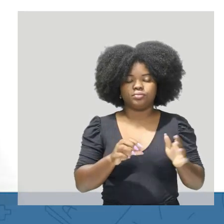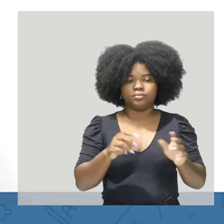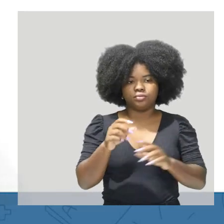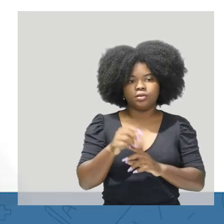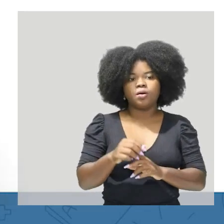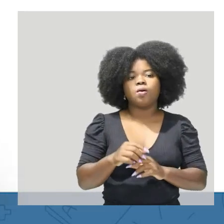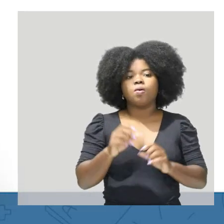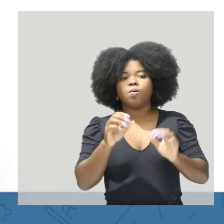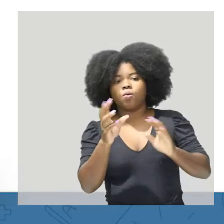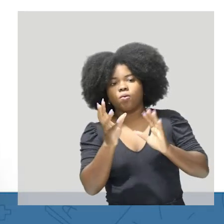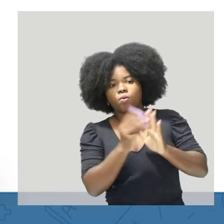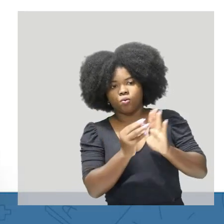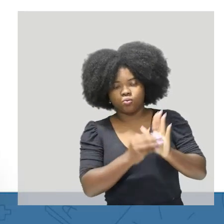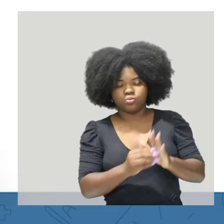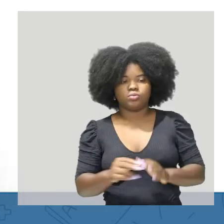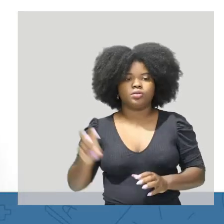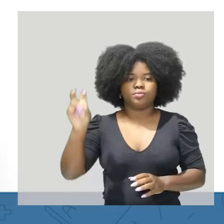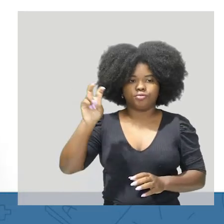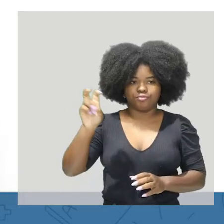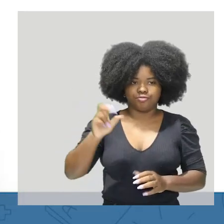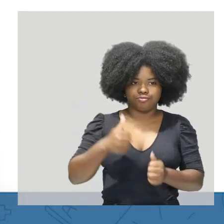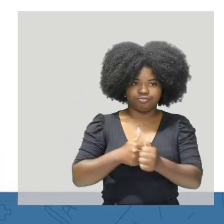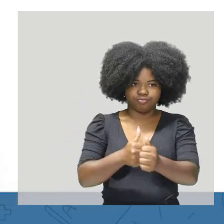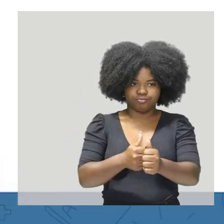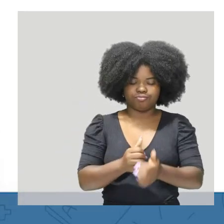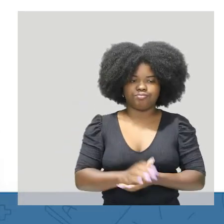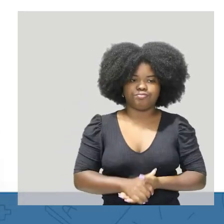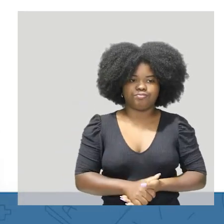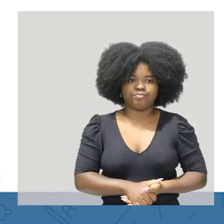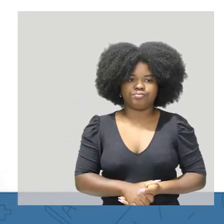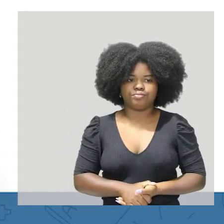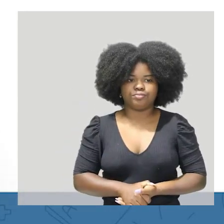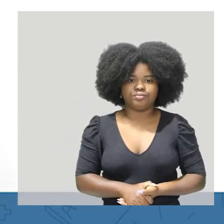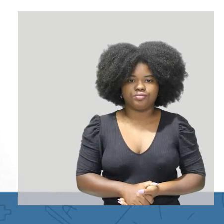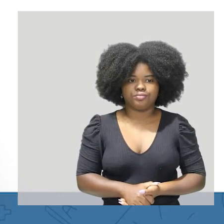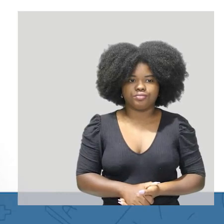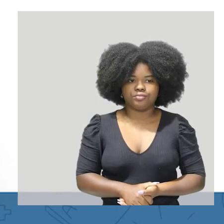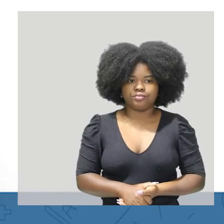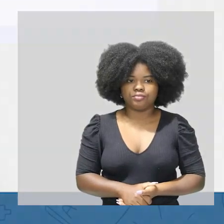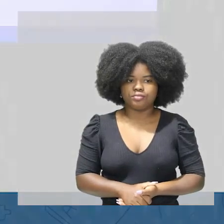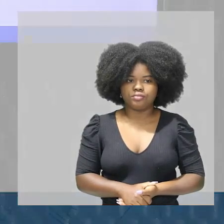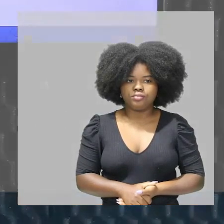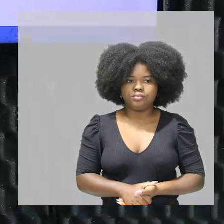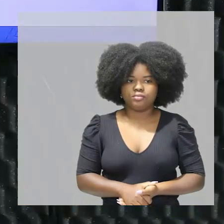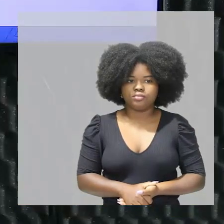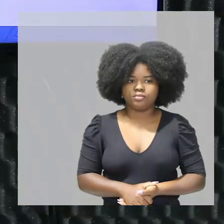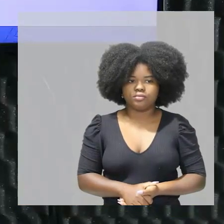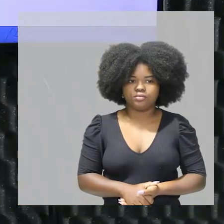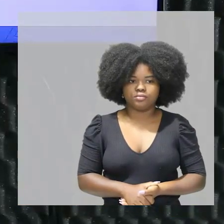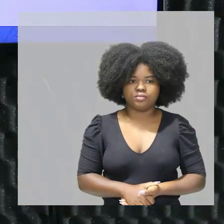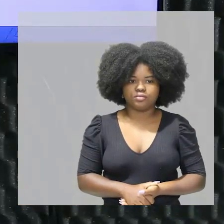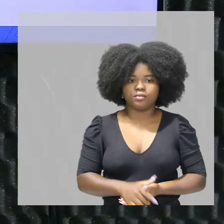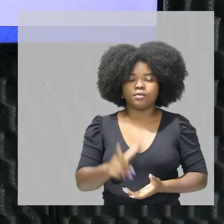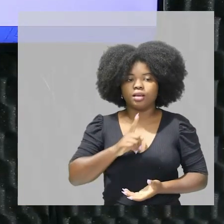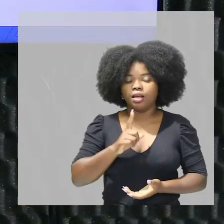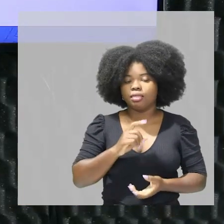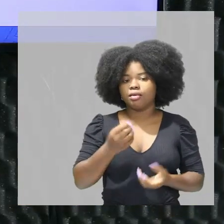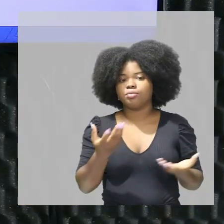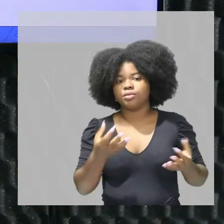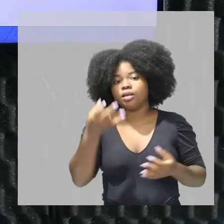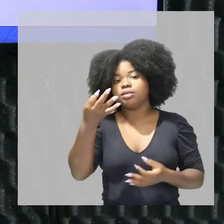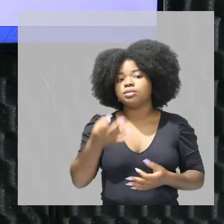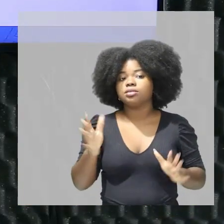Leia e analise os itens abaixo identifique o tipo de argumentação aí vamos aqui para o comando